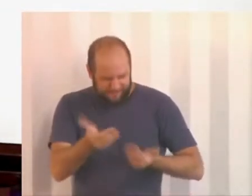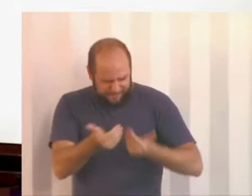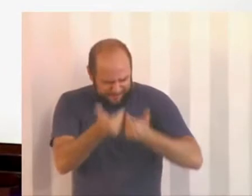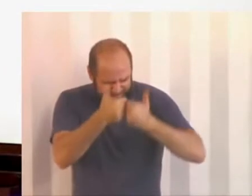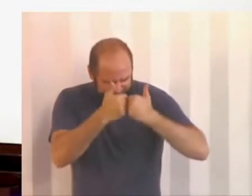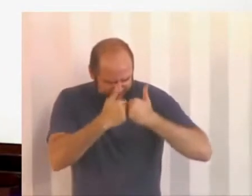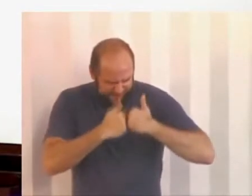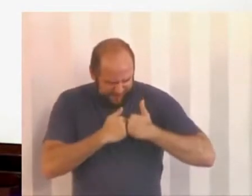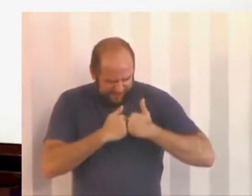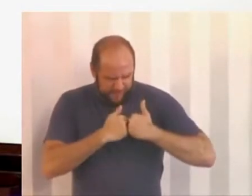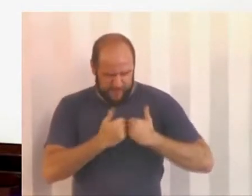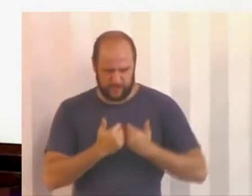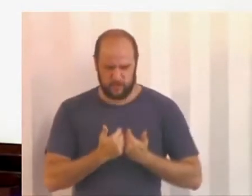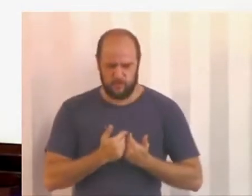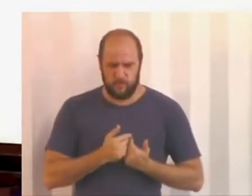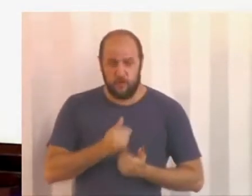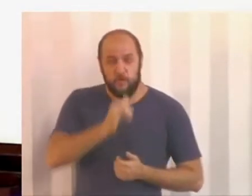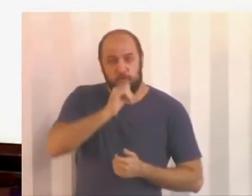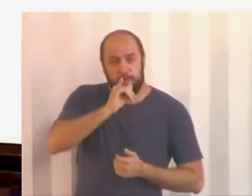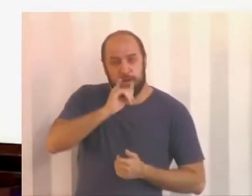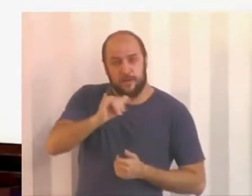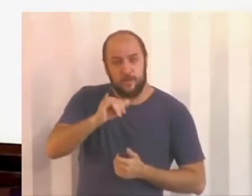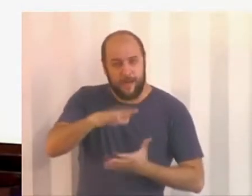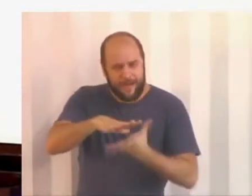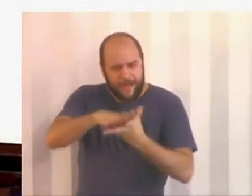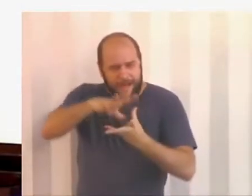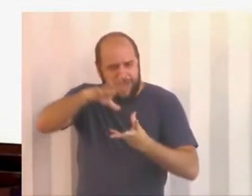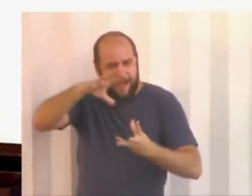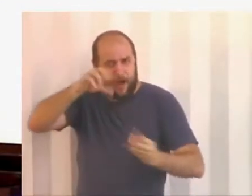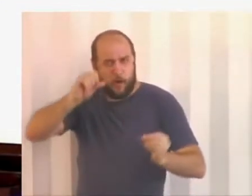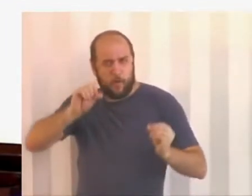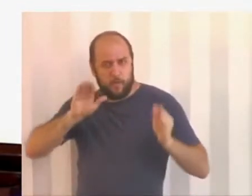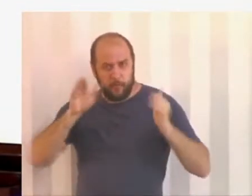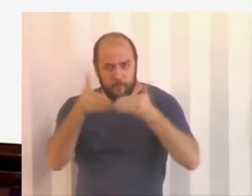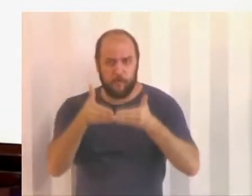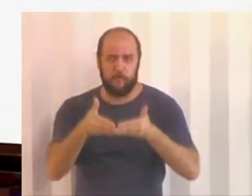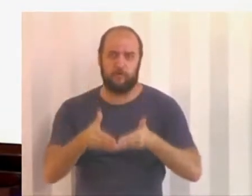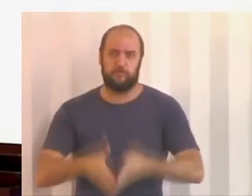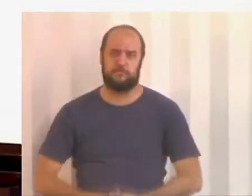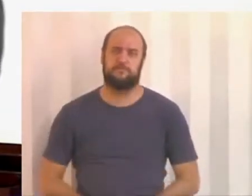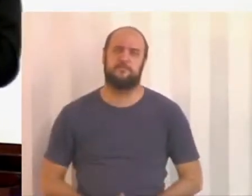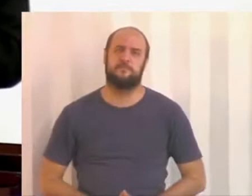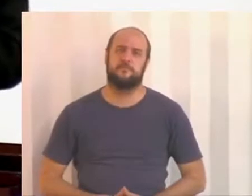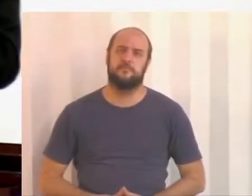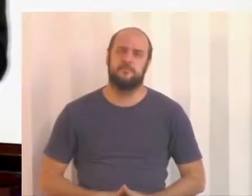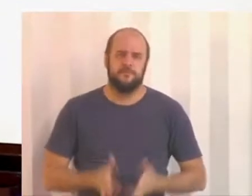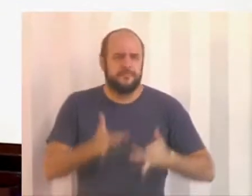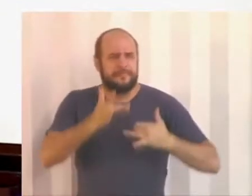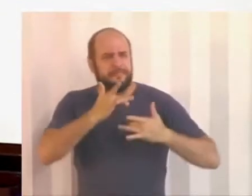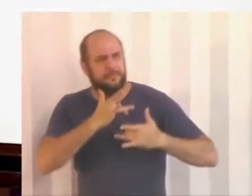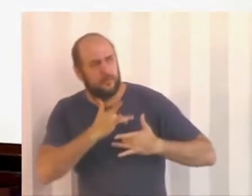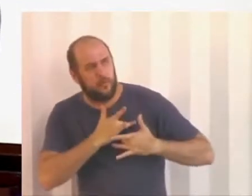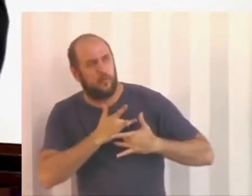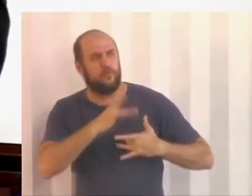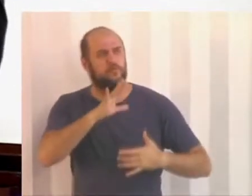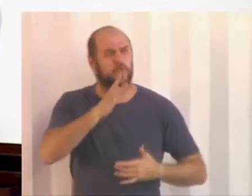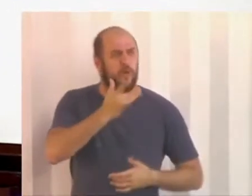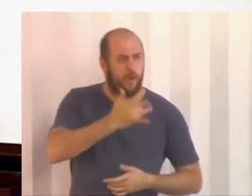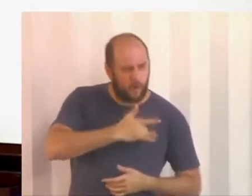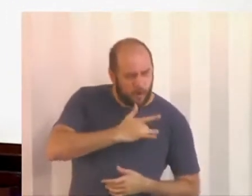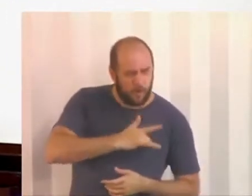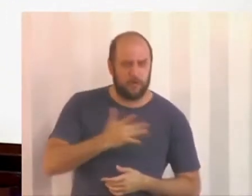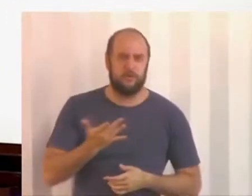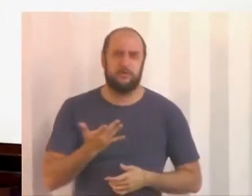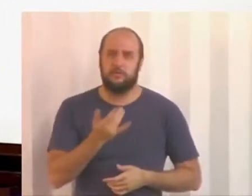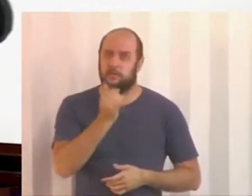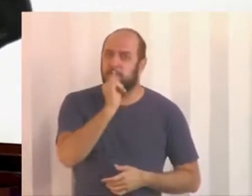apontando para esse centro da nossa alma. E ele fala da misericórdia como compaixão. Então ele quer